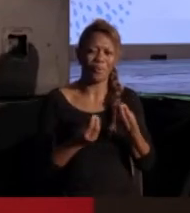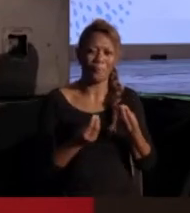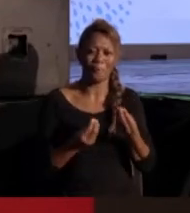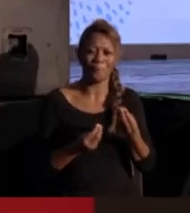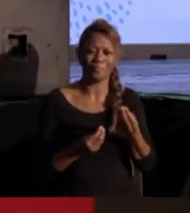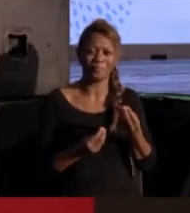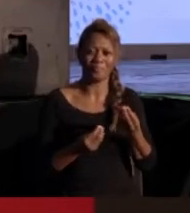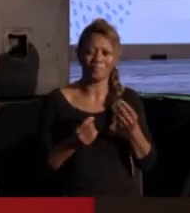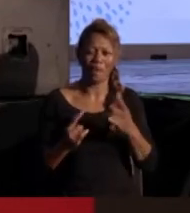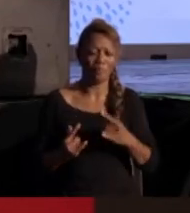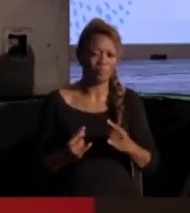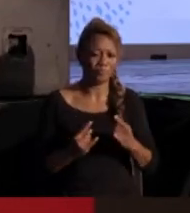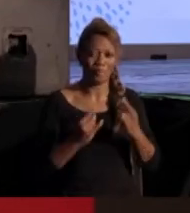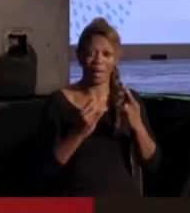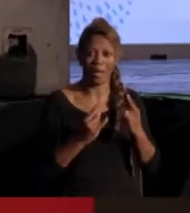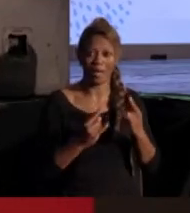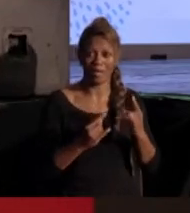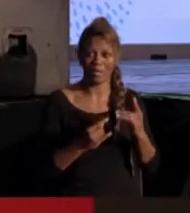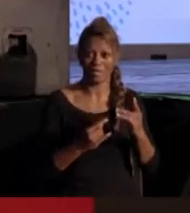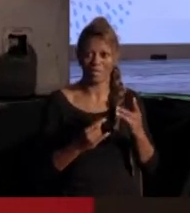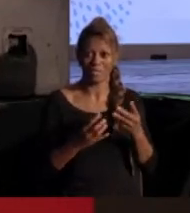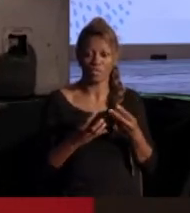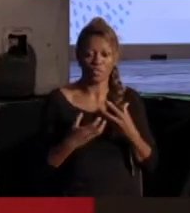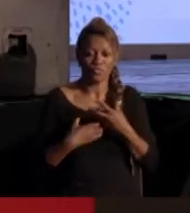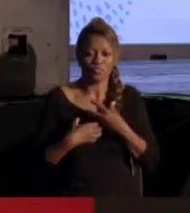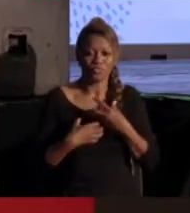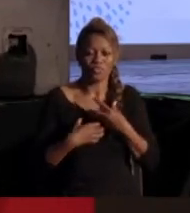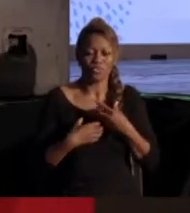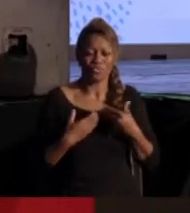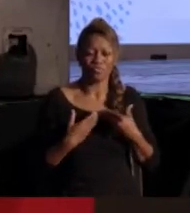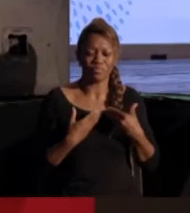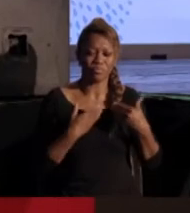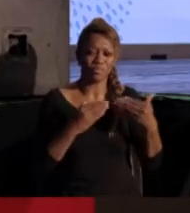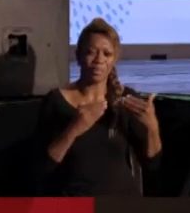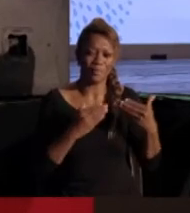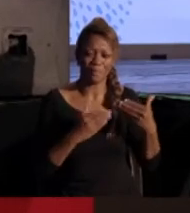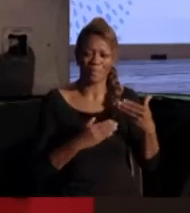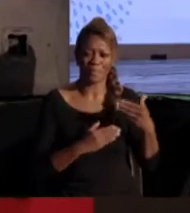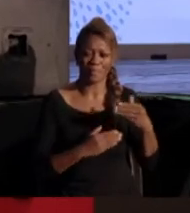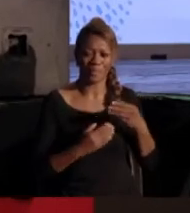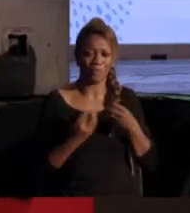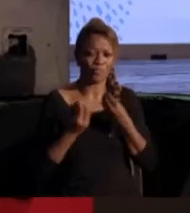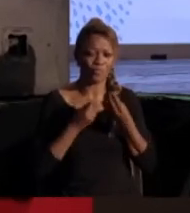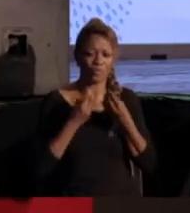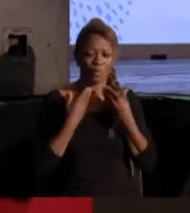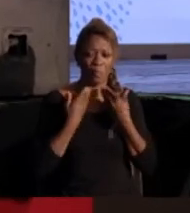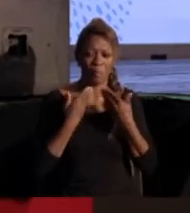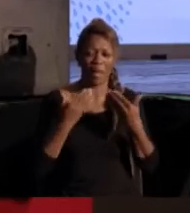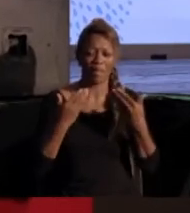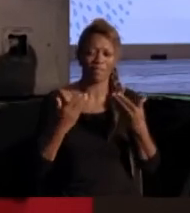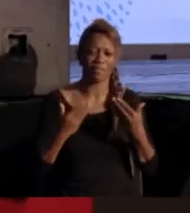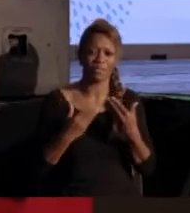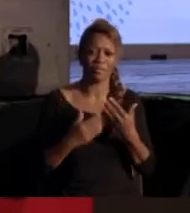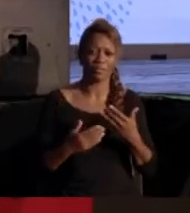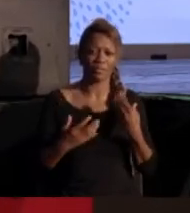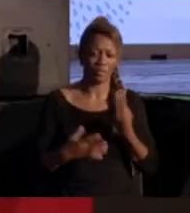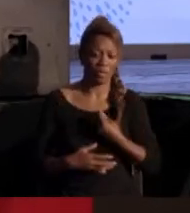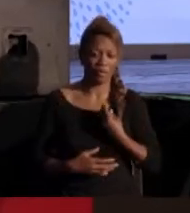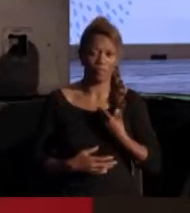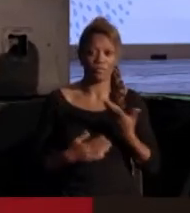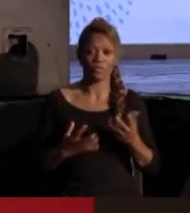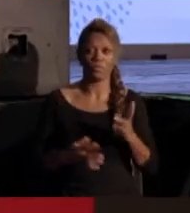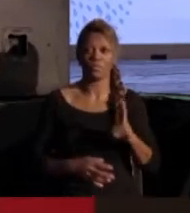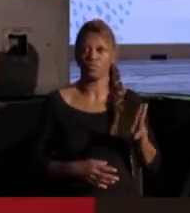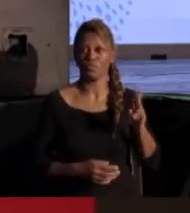palácio. Ela diz, há formas se abrigam sob o palato, sob o palácio da sua boca. Ela